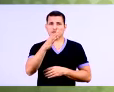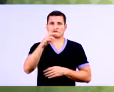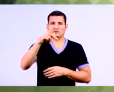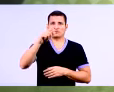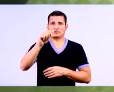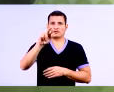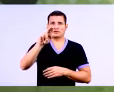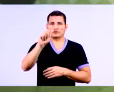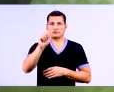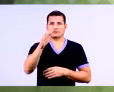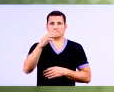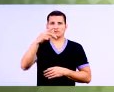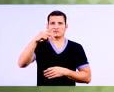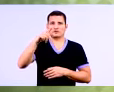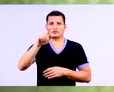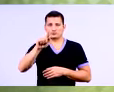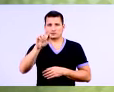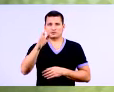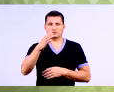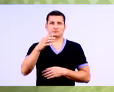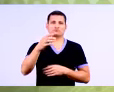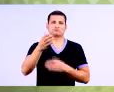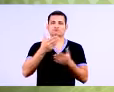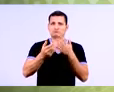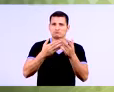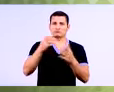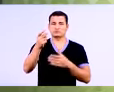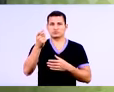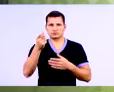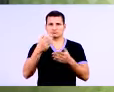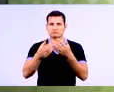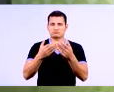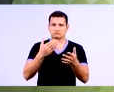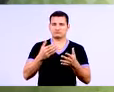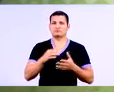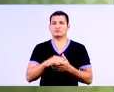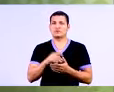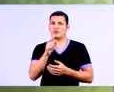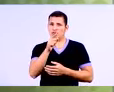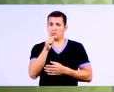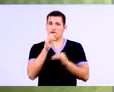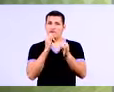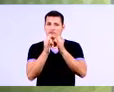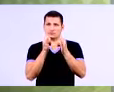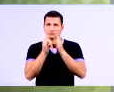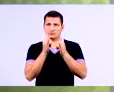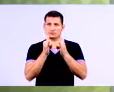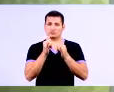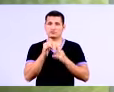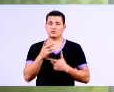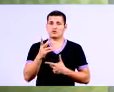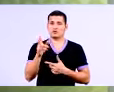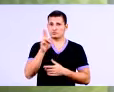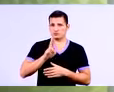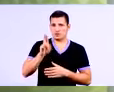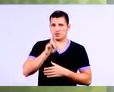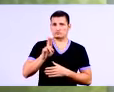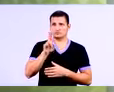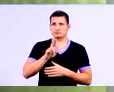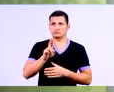ir para a página News, ir para a página Blog. Ele vai ser, as informações para ele, o usuário,